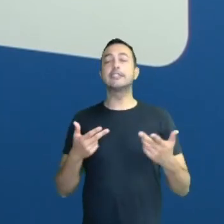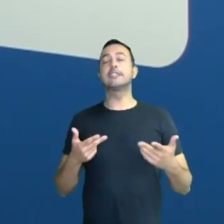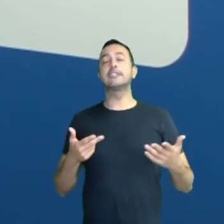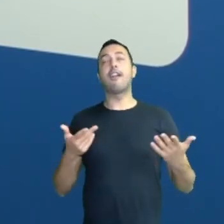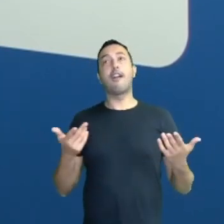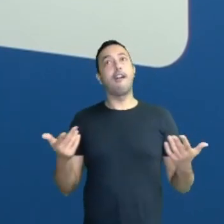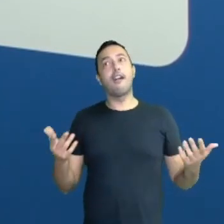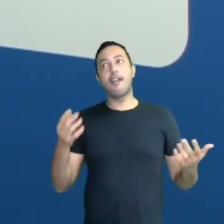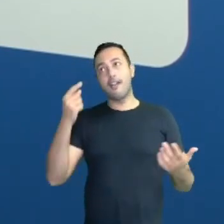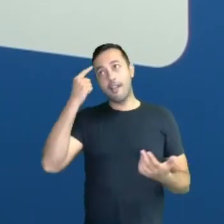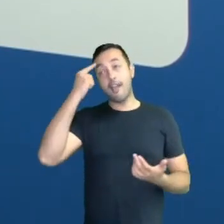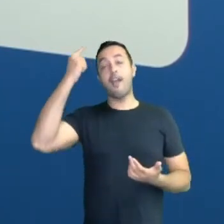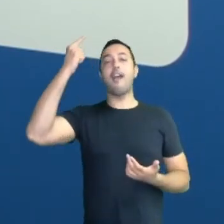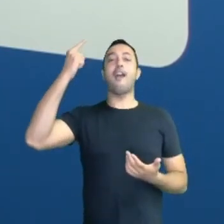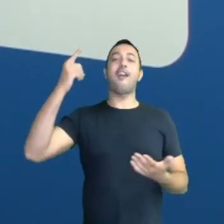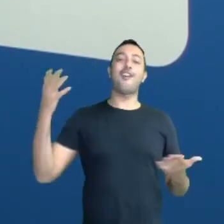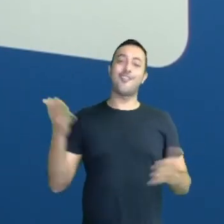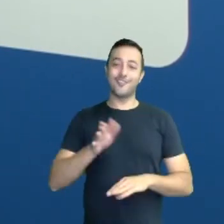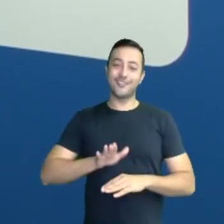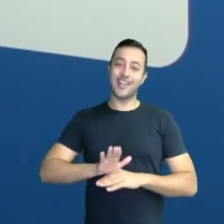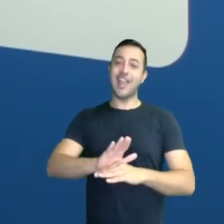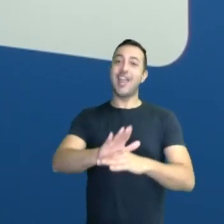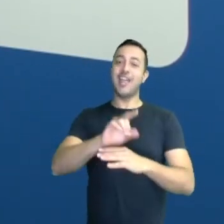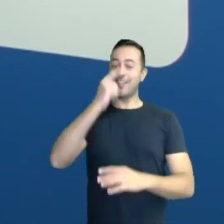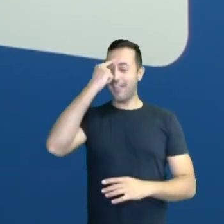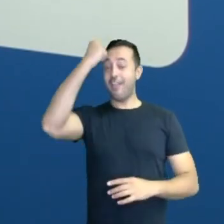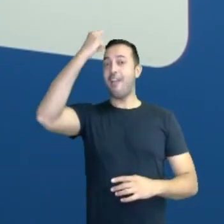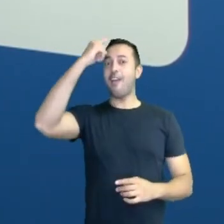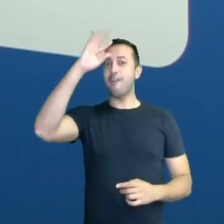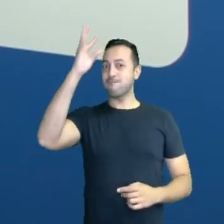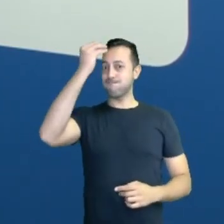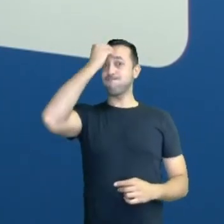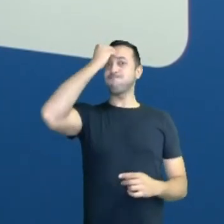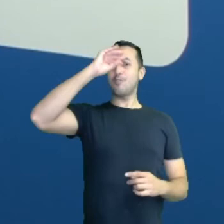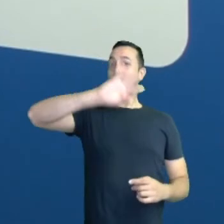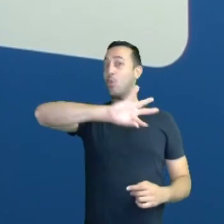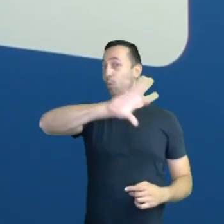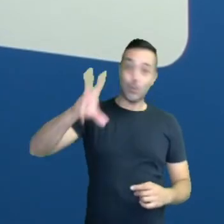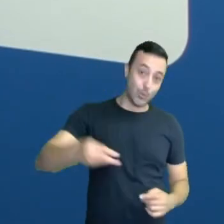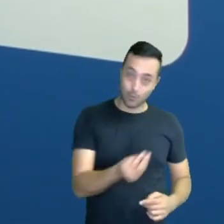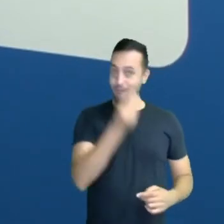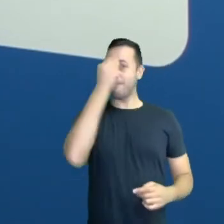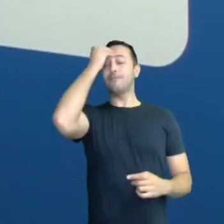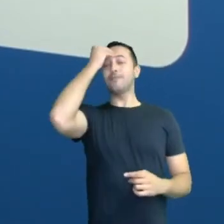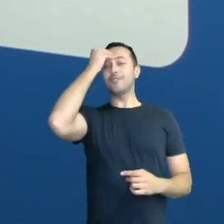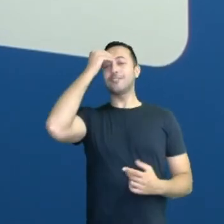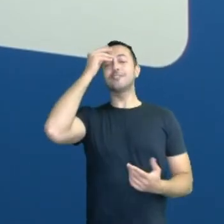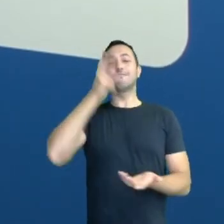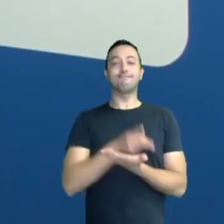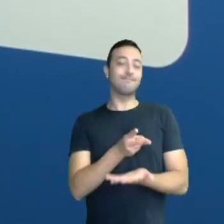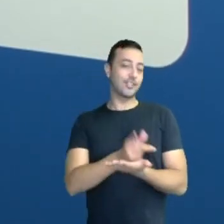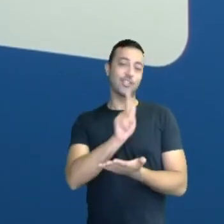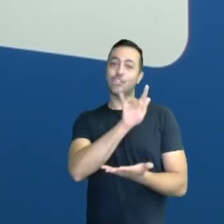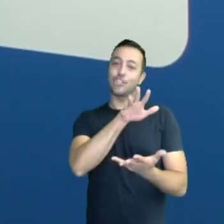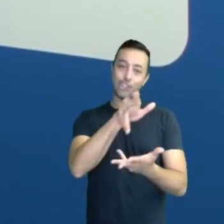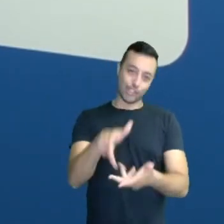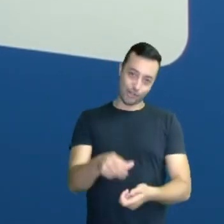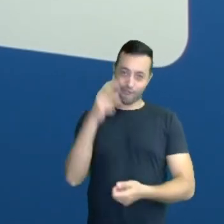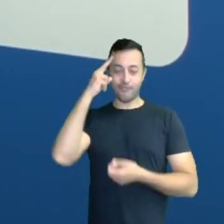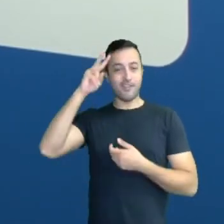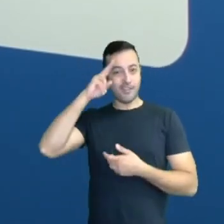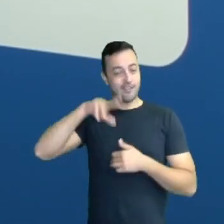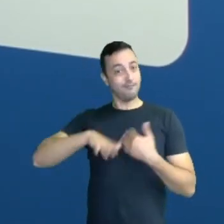batido. Estou aqui para não fazer você esquecer de nada. Você vai sempre lembrar de cada assunto de geografia para